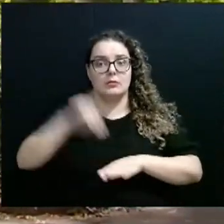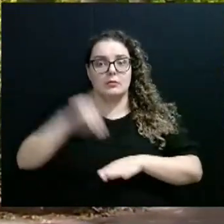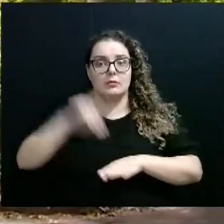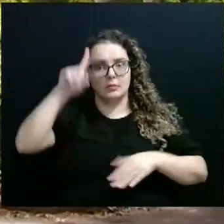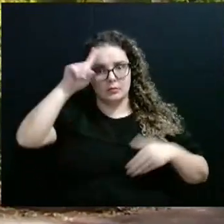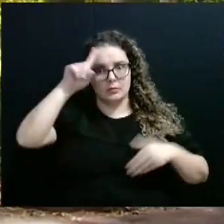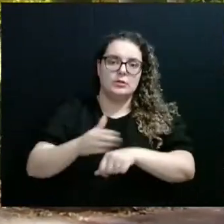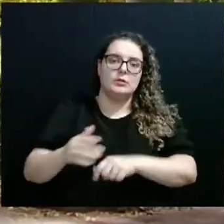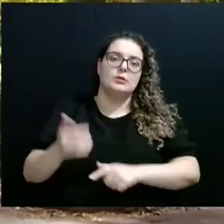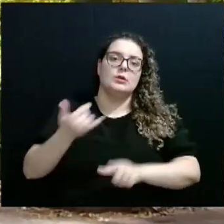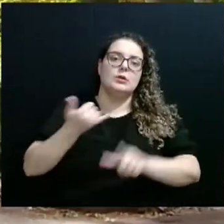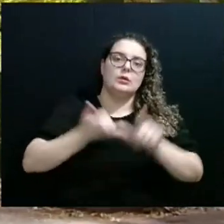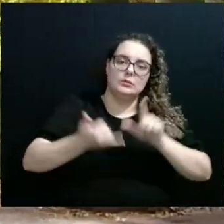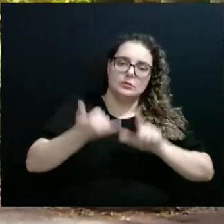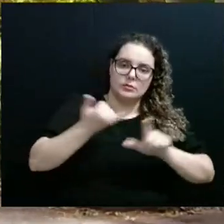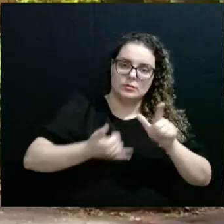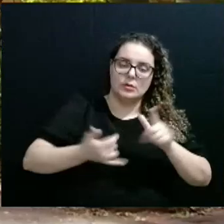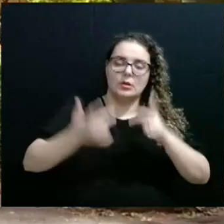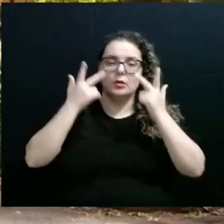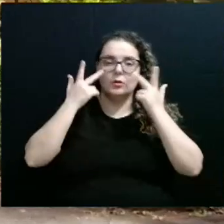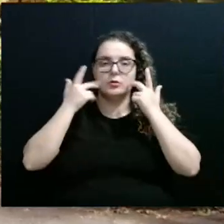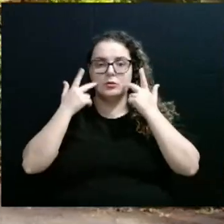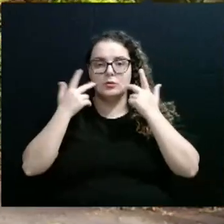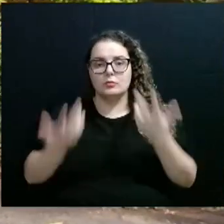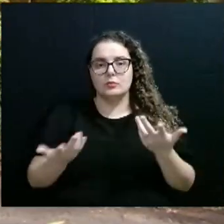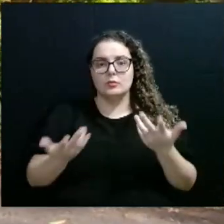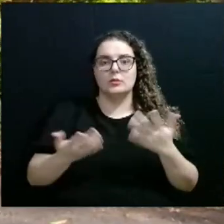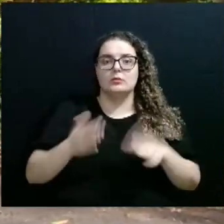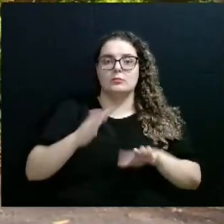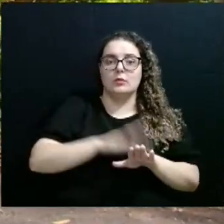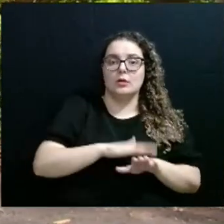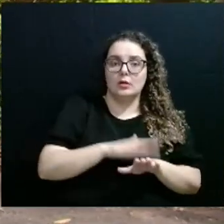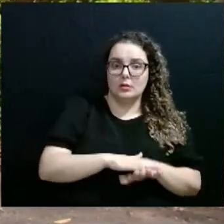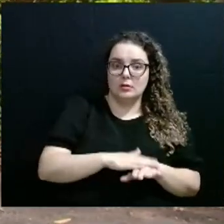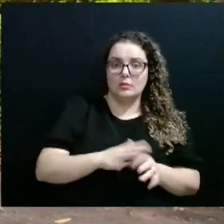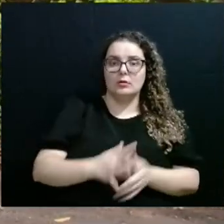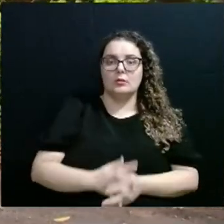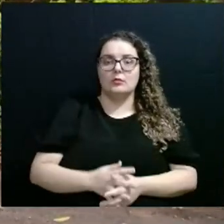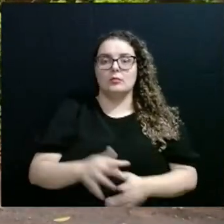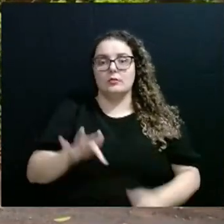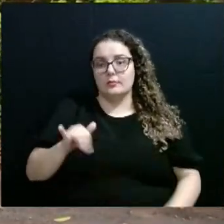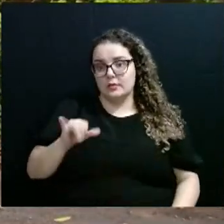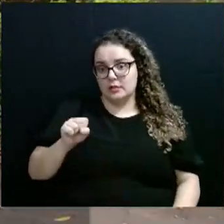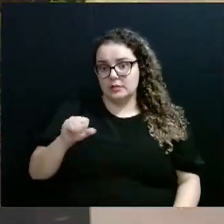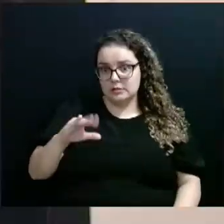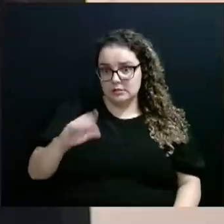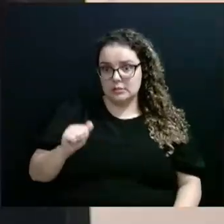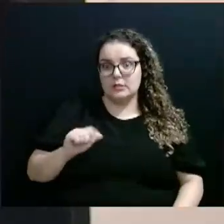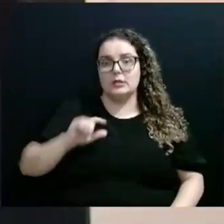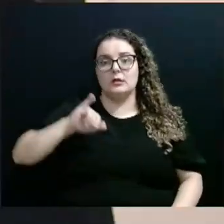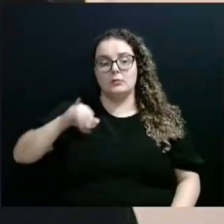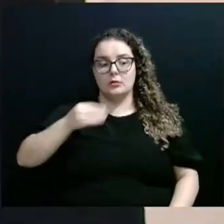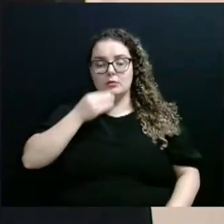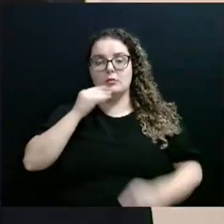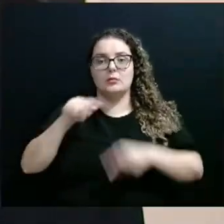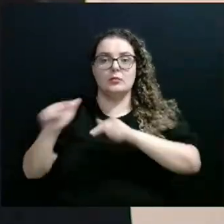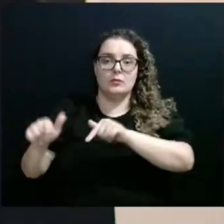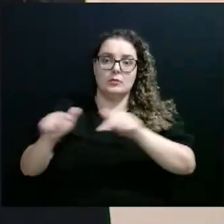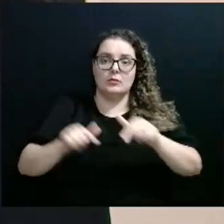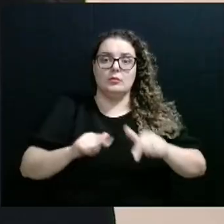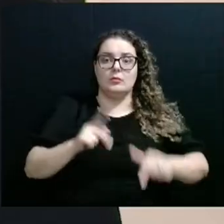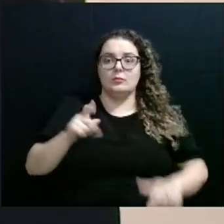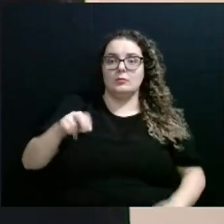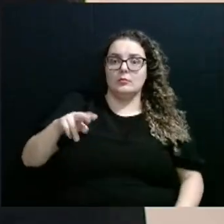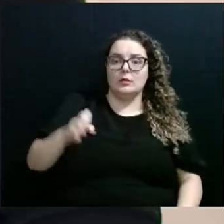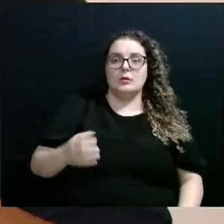lúdica. Normalmente ou vai ser uma atividade física, onde a gente vai aproveitar outros espaços do parque, onde as crianças vão poder correr, vão